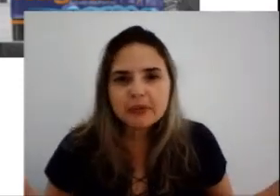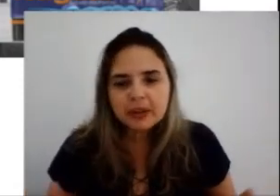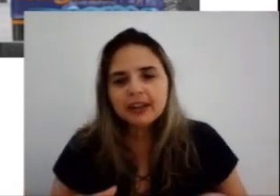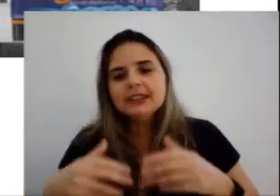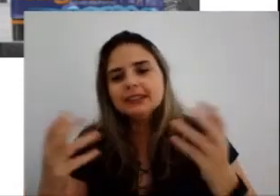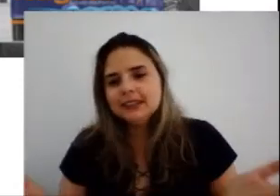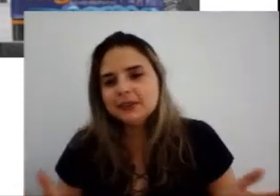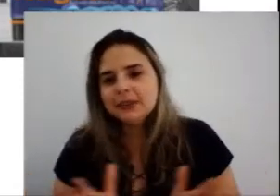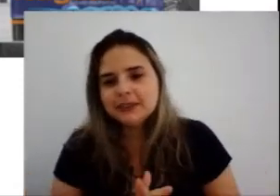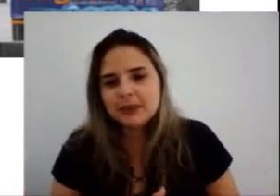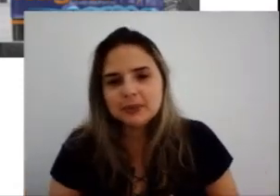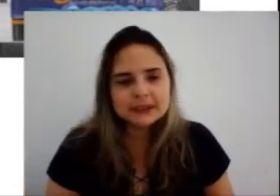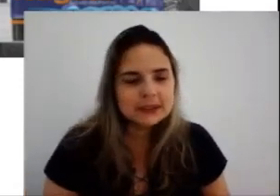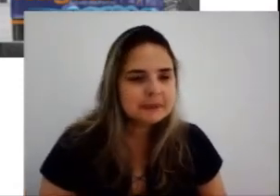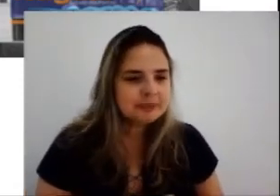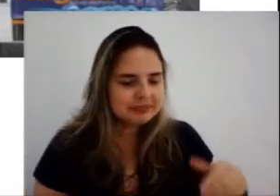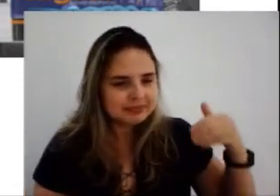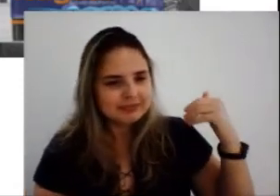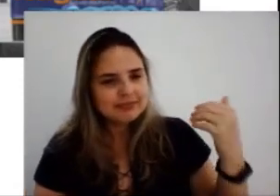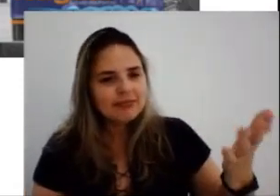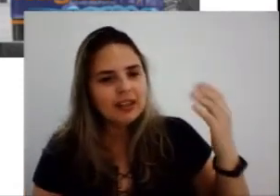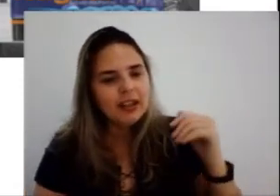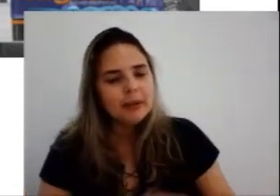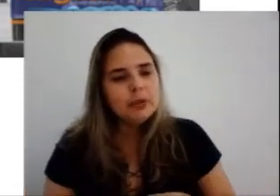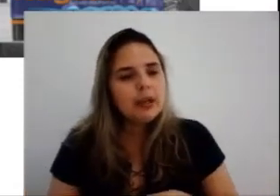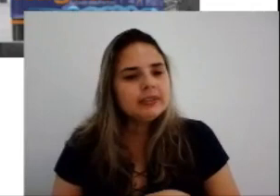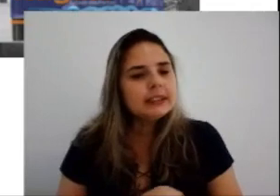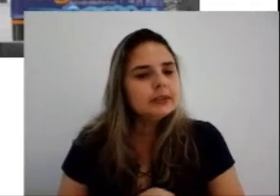sou botafoguense e conheço a música.